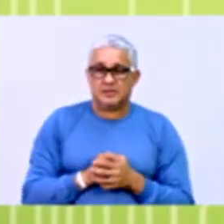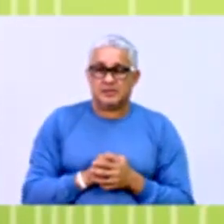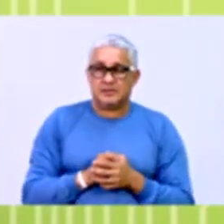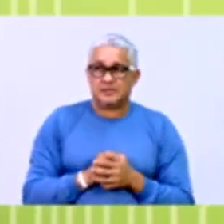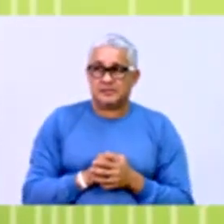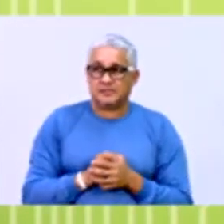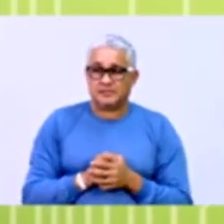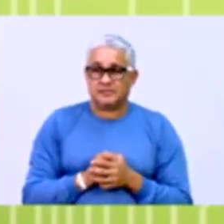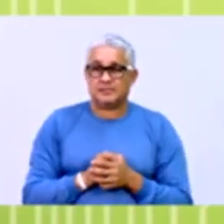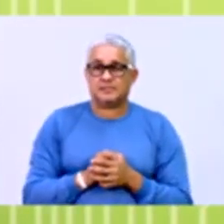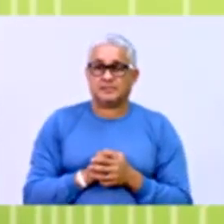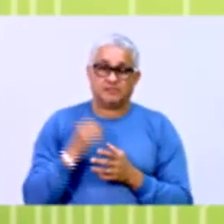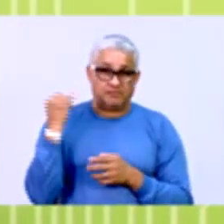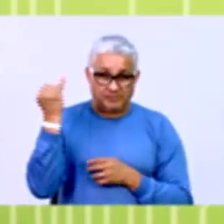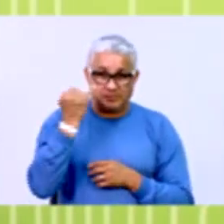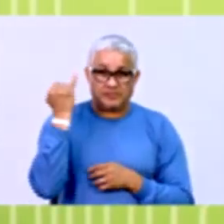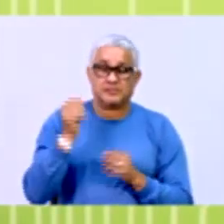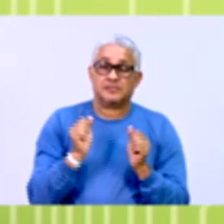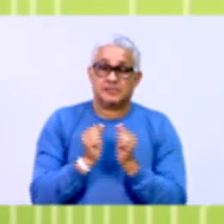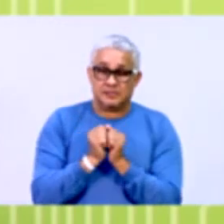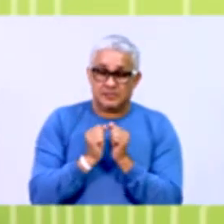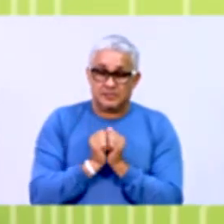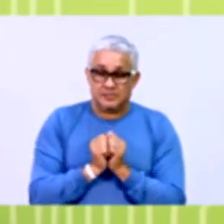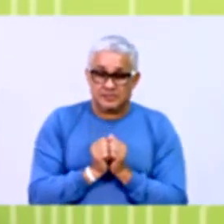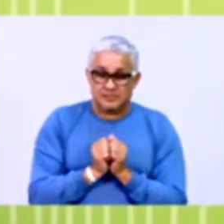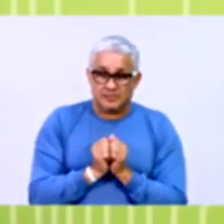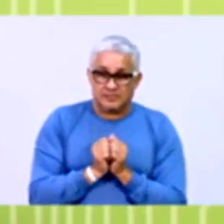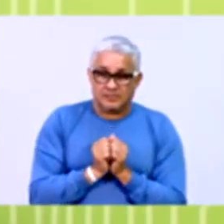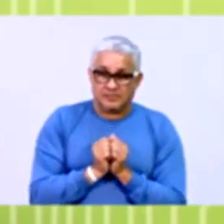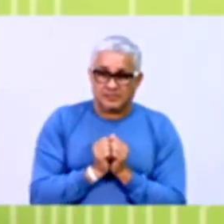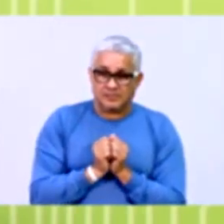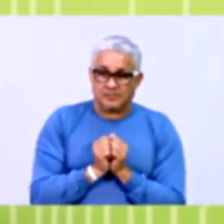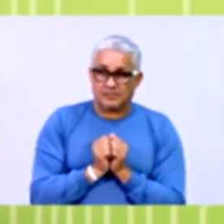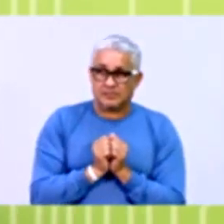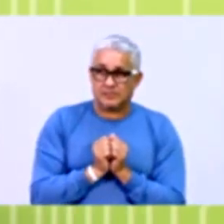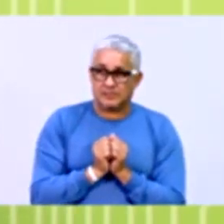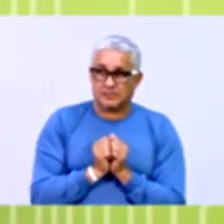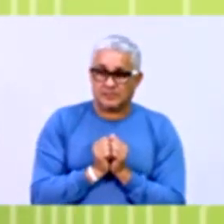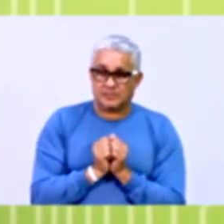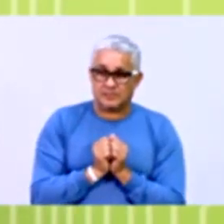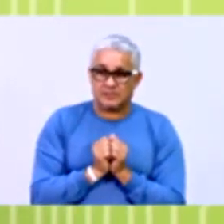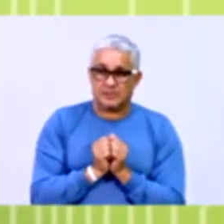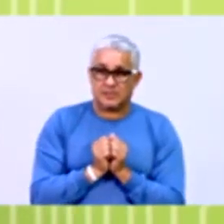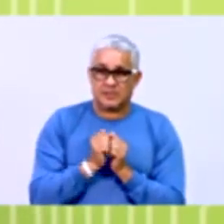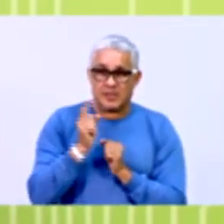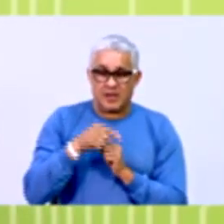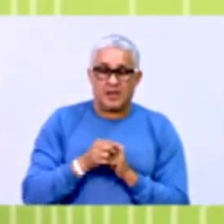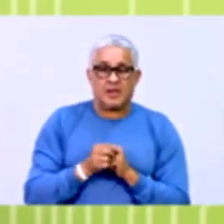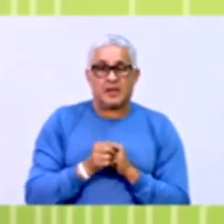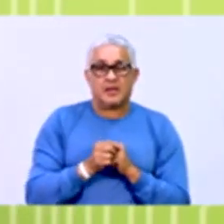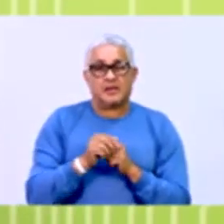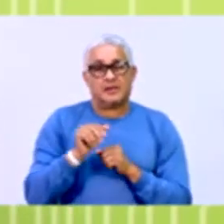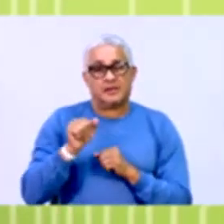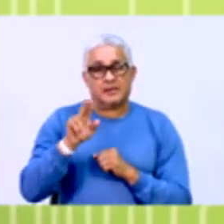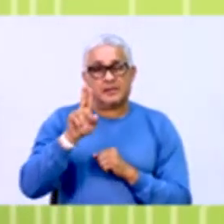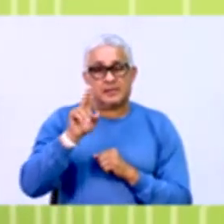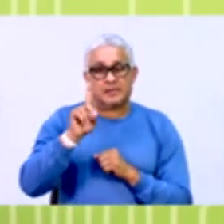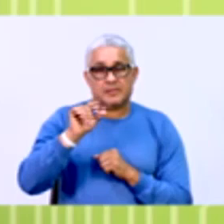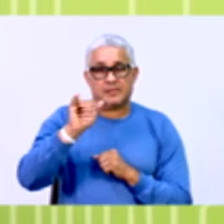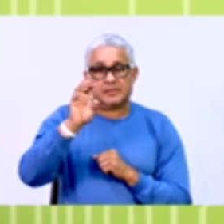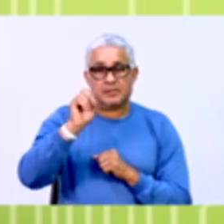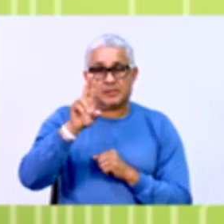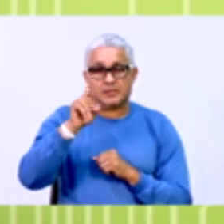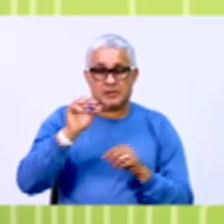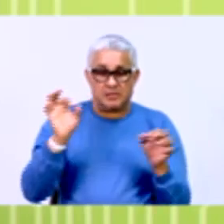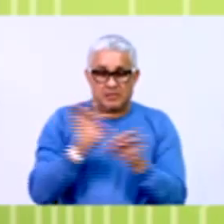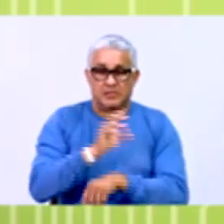avançando em importância e se tornando, então, um instrumento para que a auditoria seja feita.